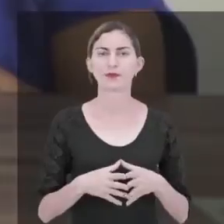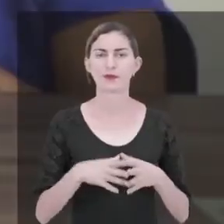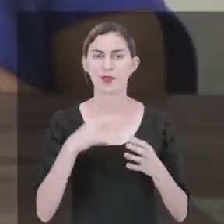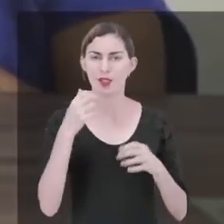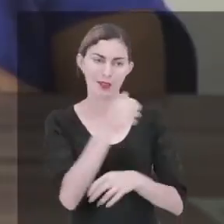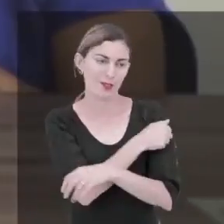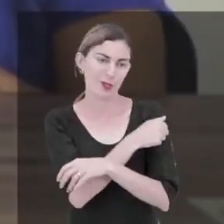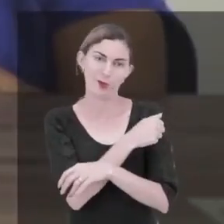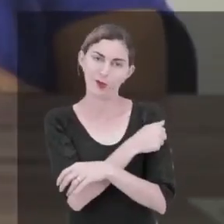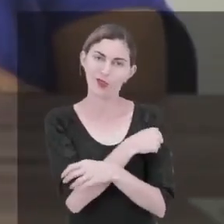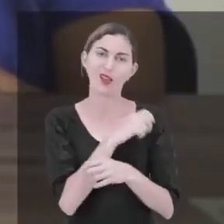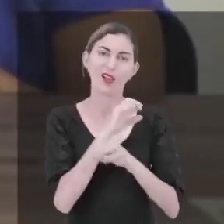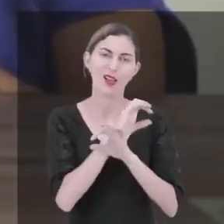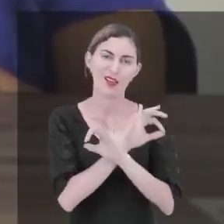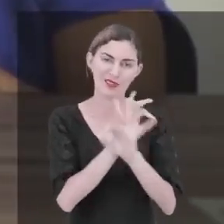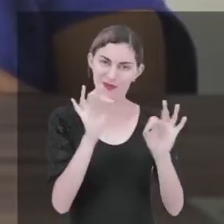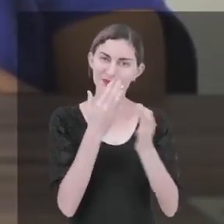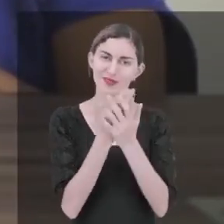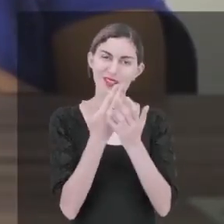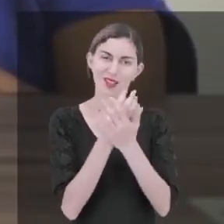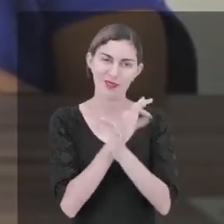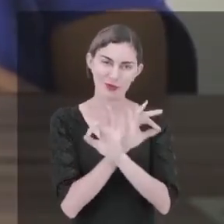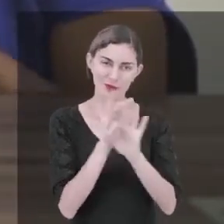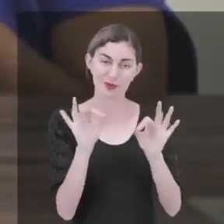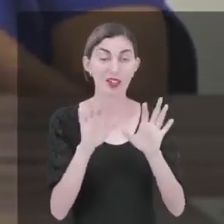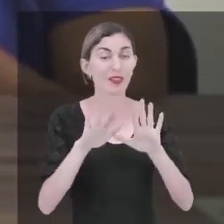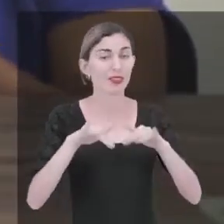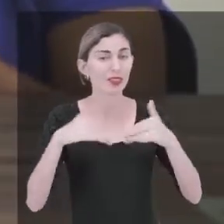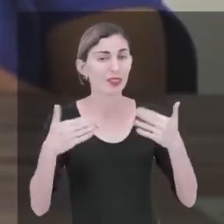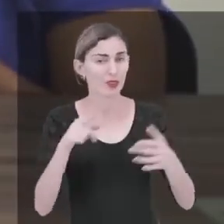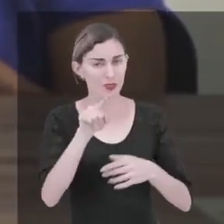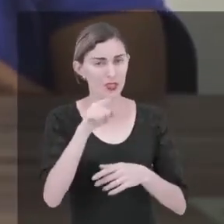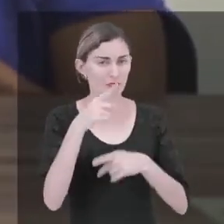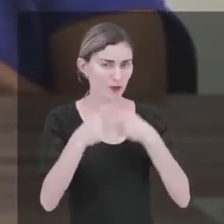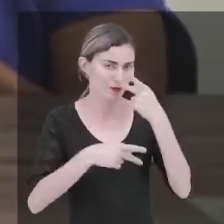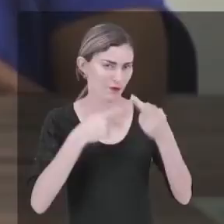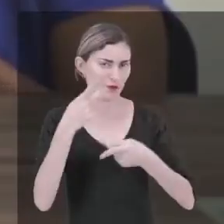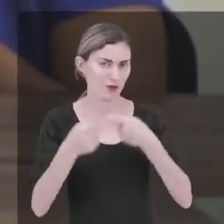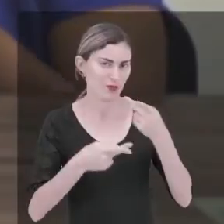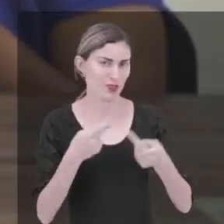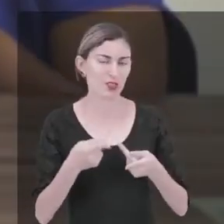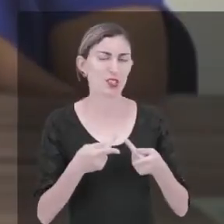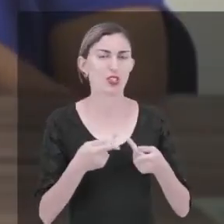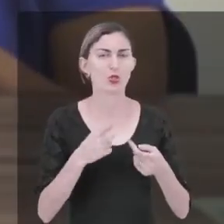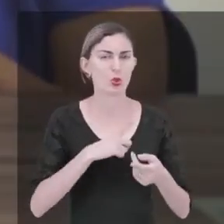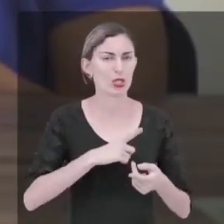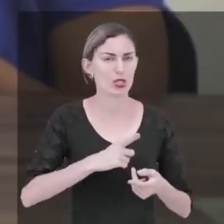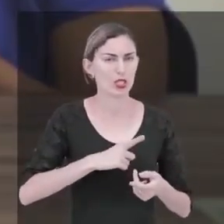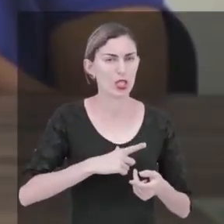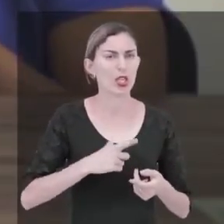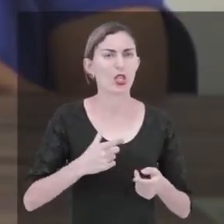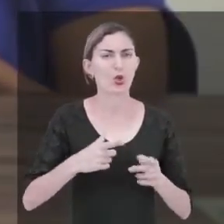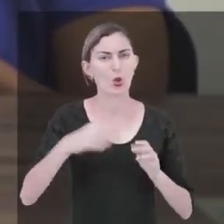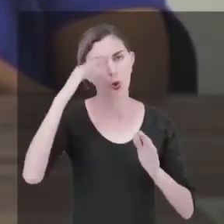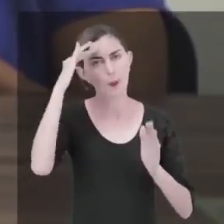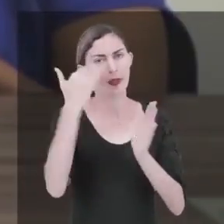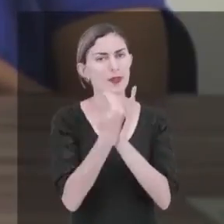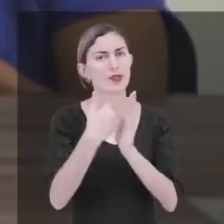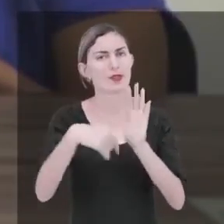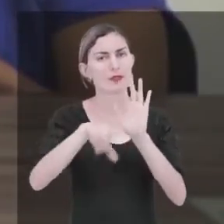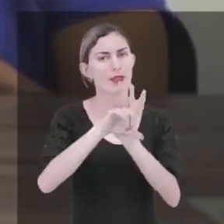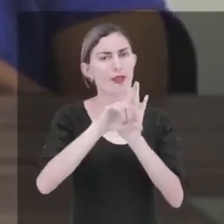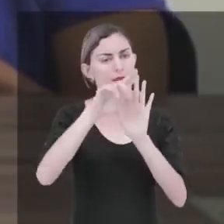né, alunos? Que aula maravilhosa. Então você está dizendo que você tem que cumprir